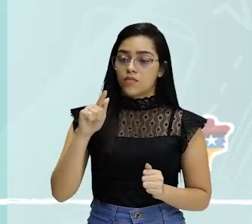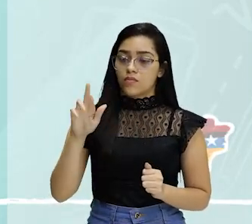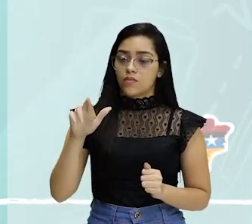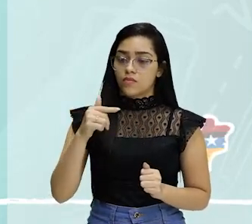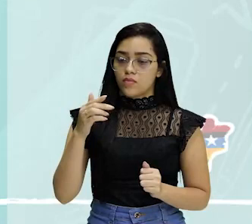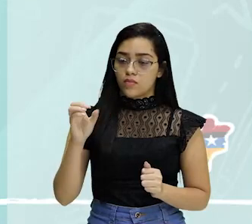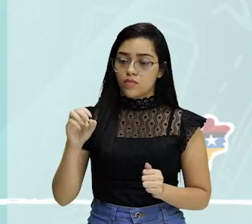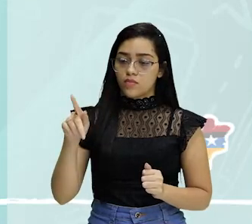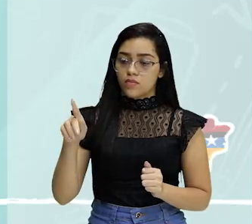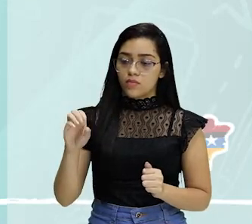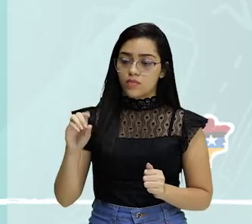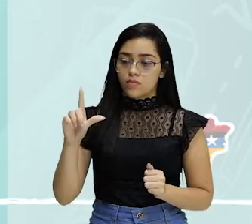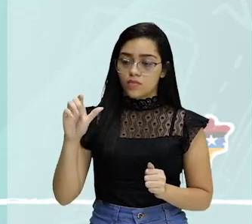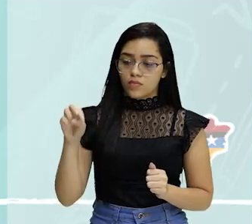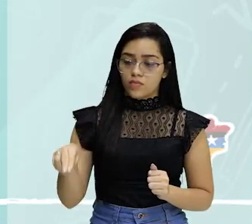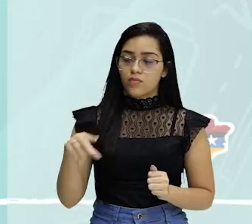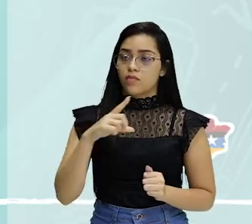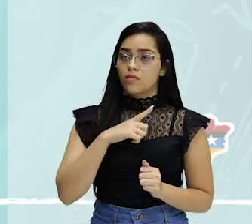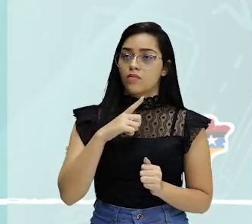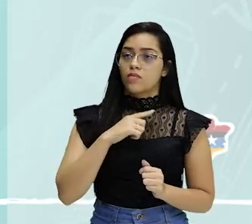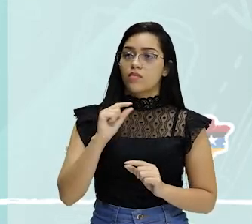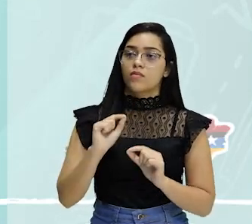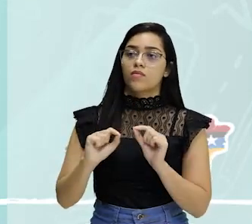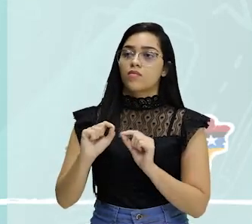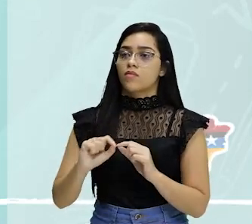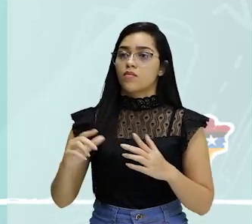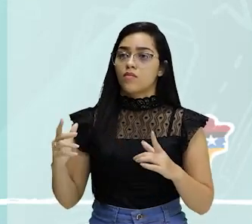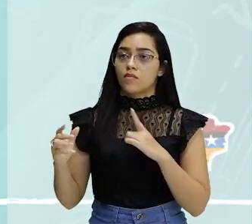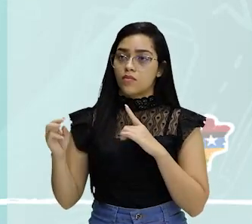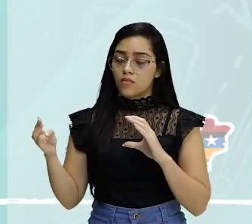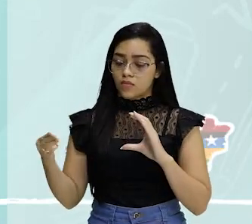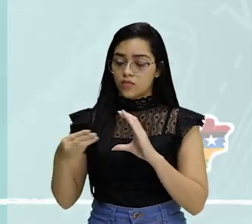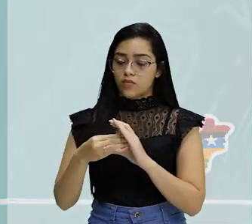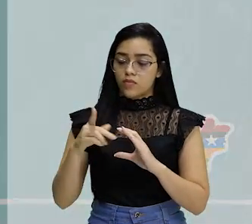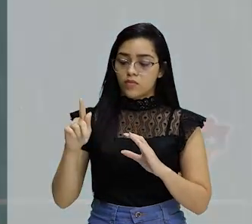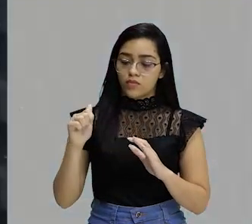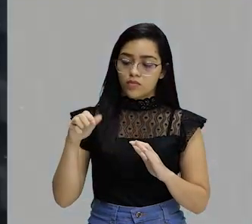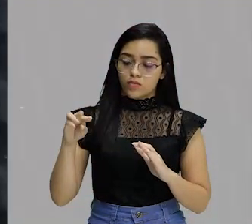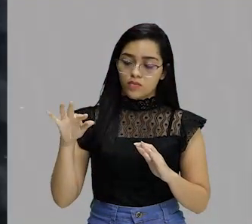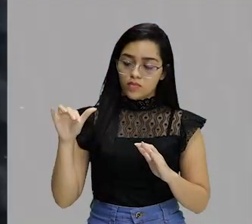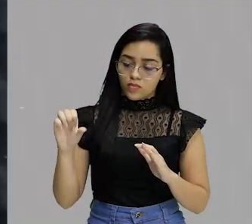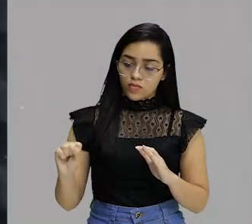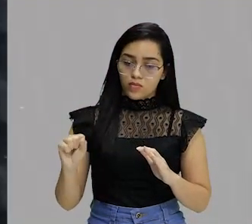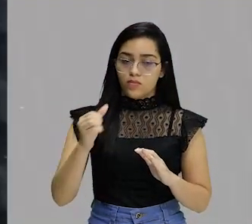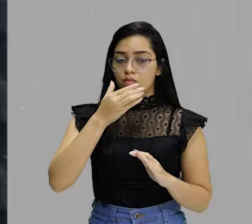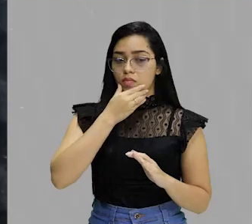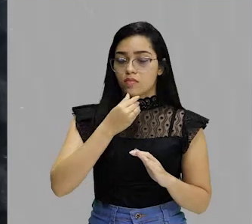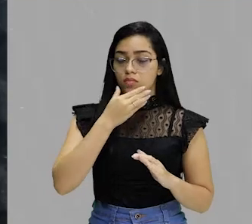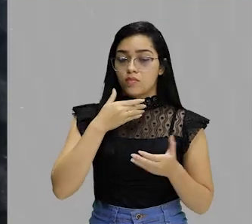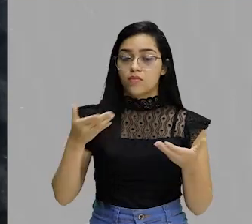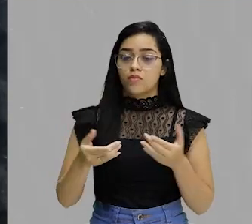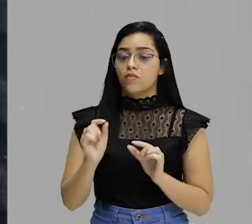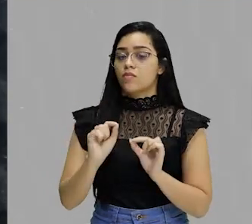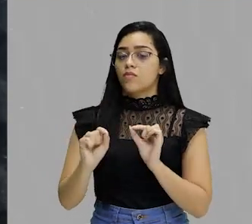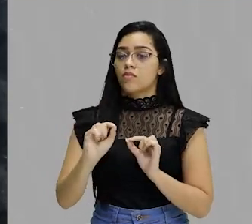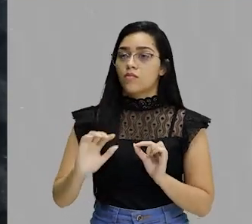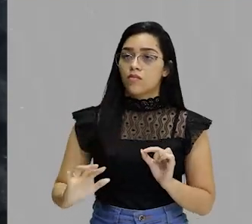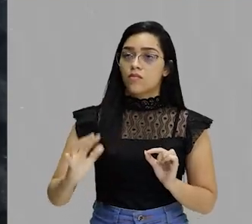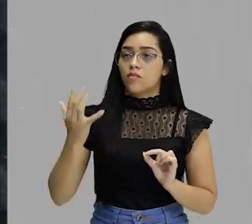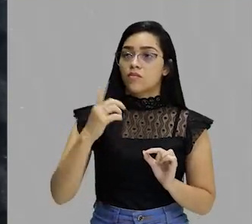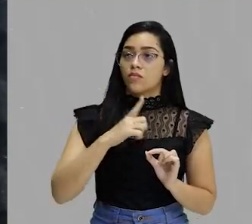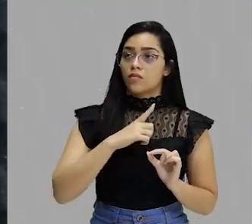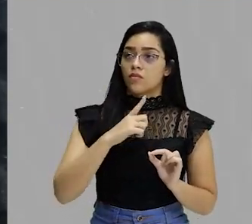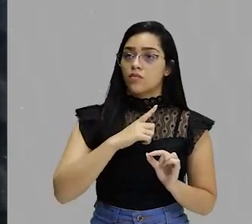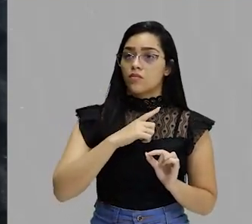que vai transportar as células, os gametas masculinos. Agora vamos ver o que acontece no